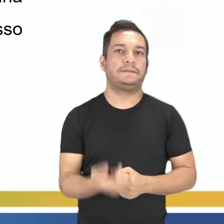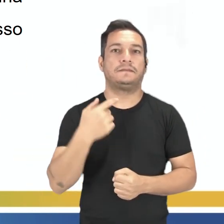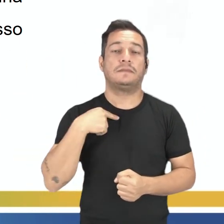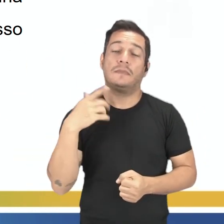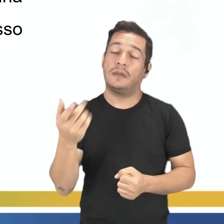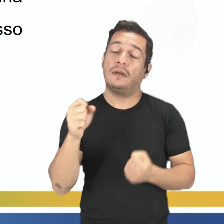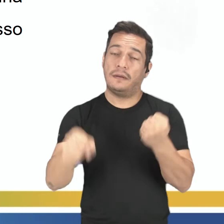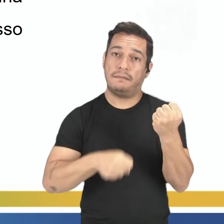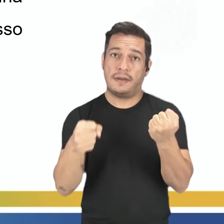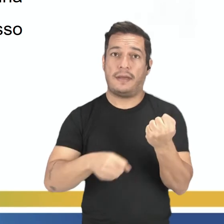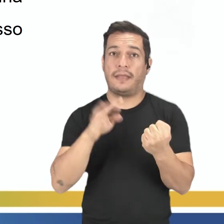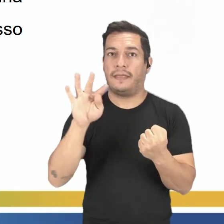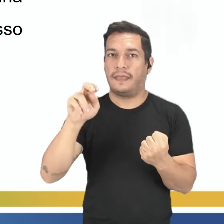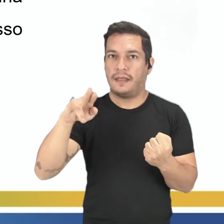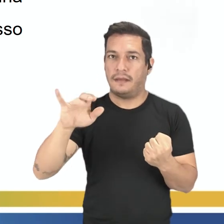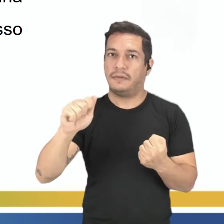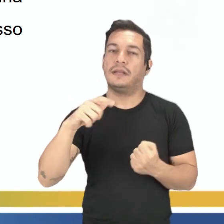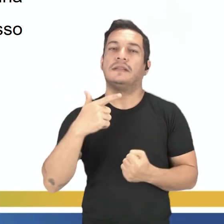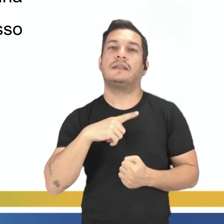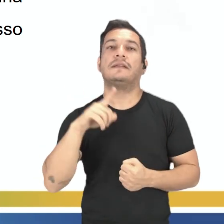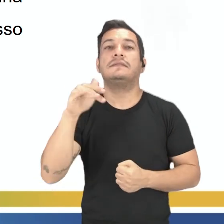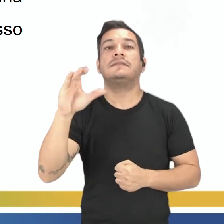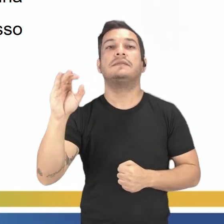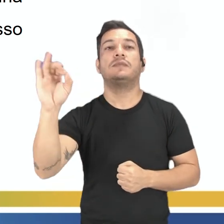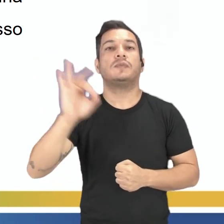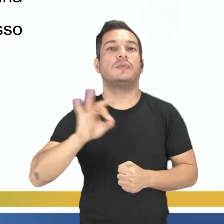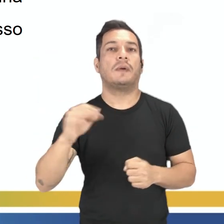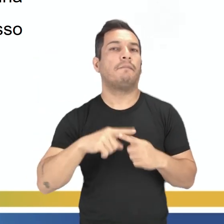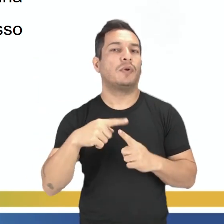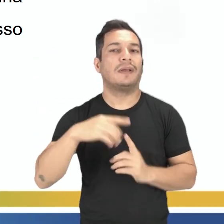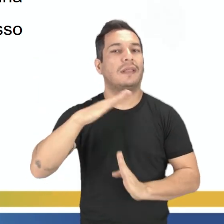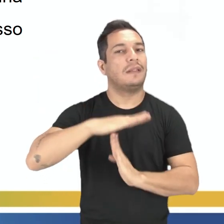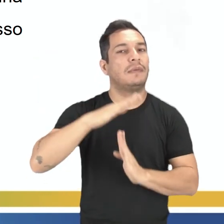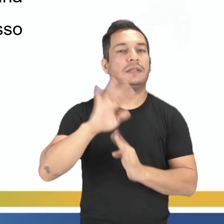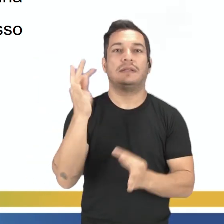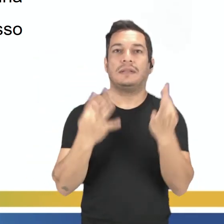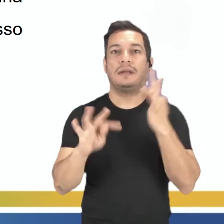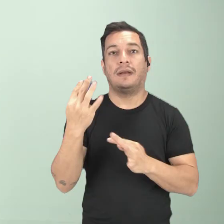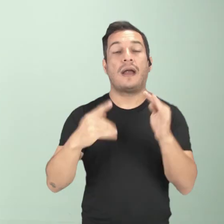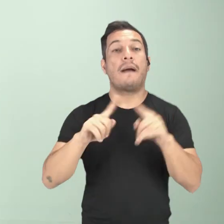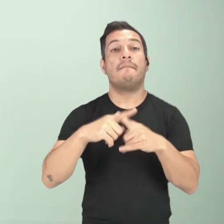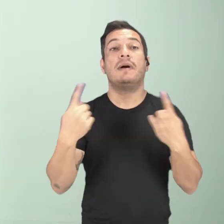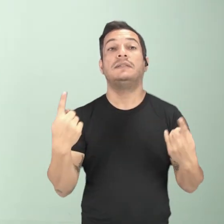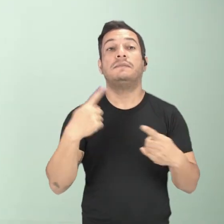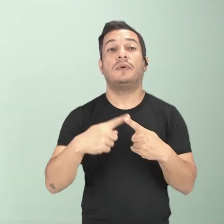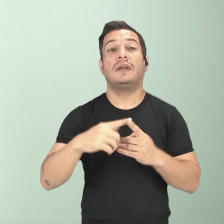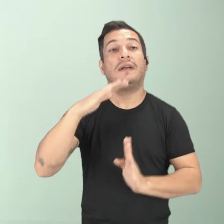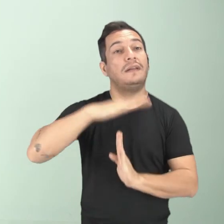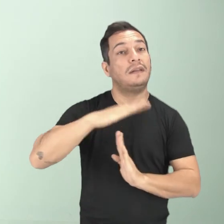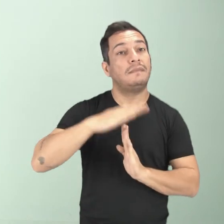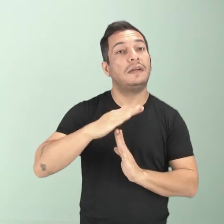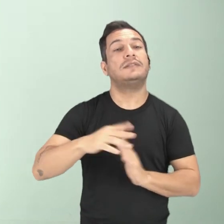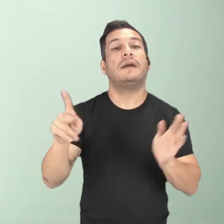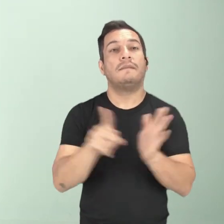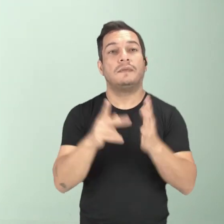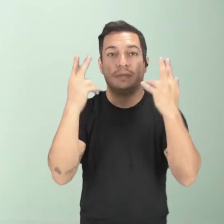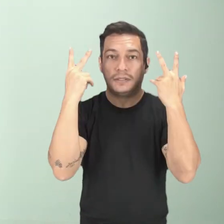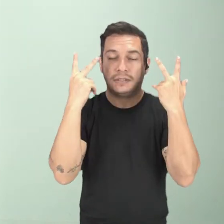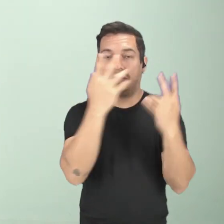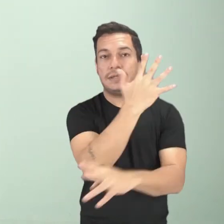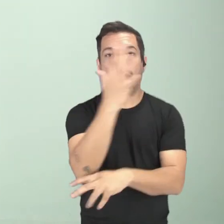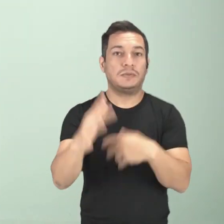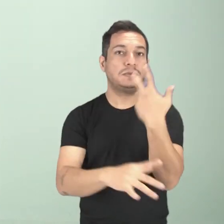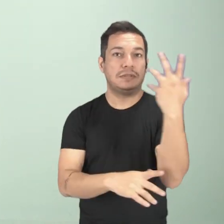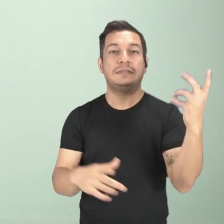uma máquina térmica ela não vai ter 100% de rendimento, não é por limitação tecnológica, mas é um limite que a própria natureza